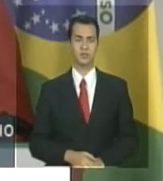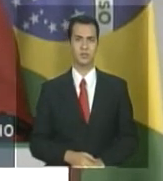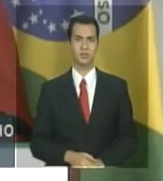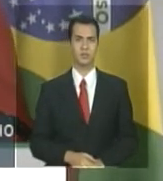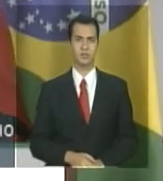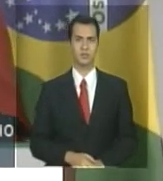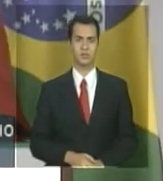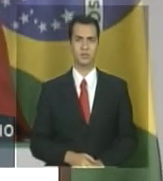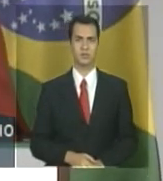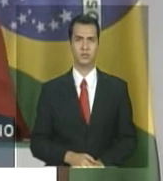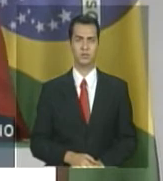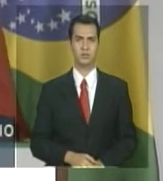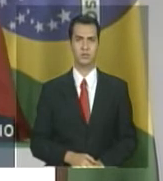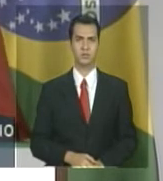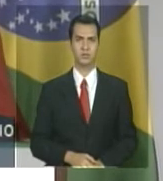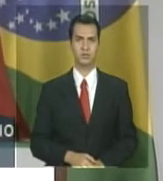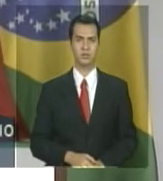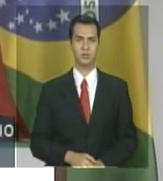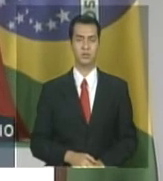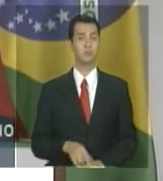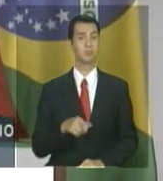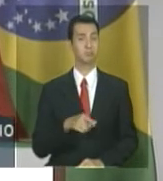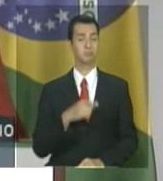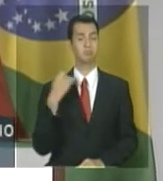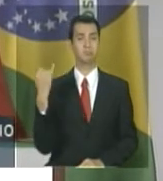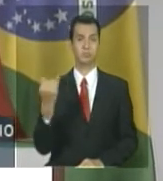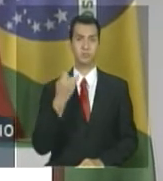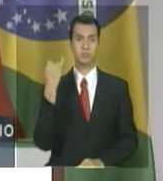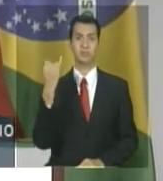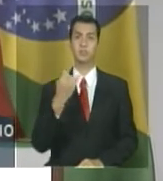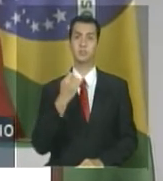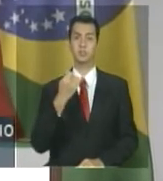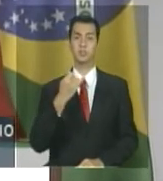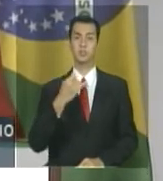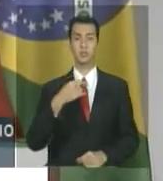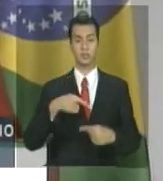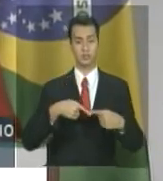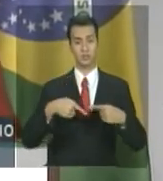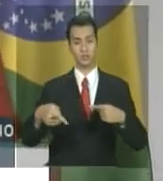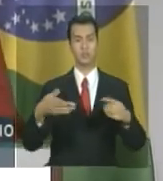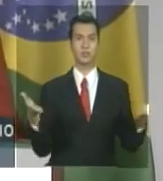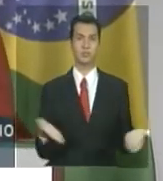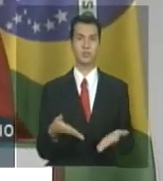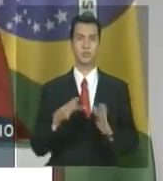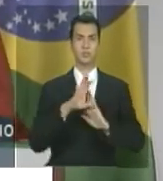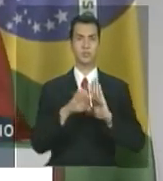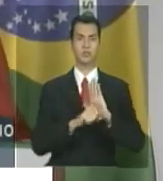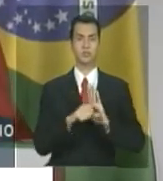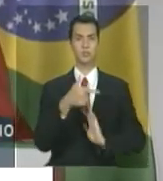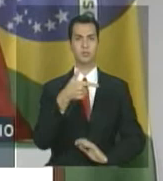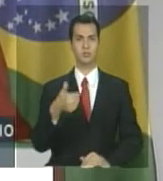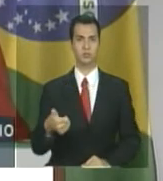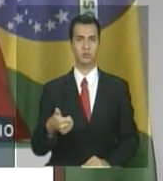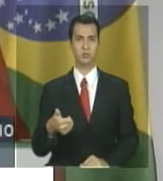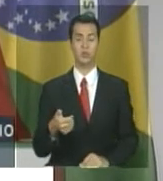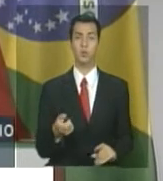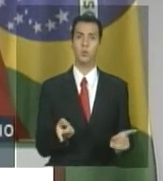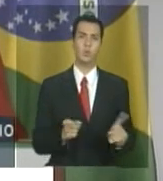principais pontos para uma agenda do século XXI. Não é uma agenda